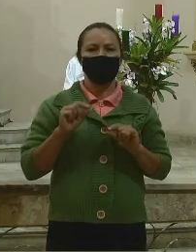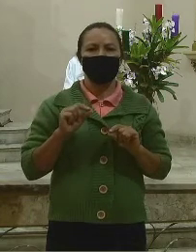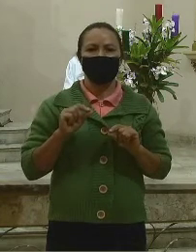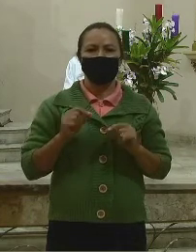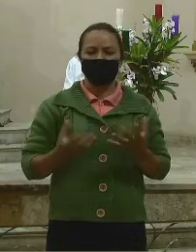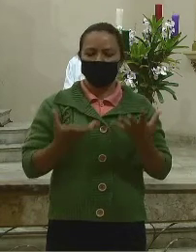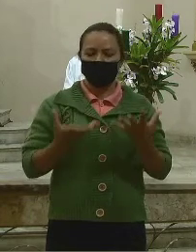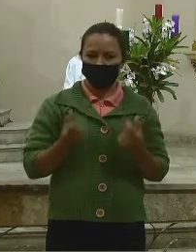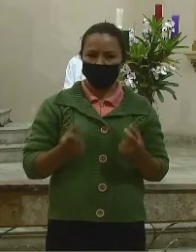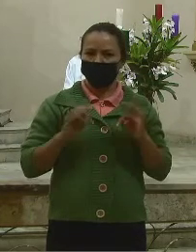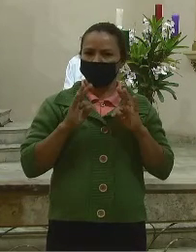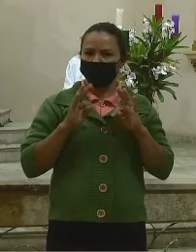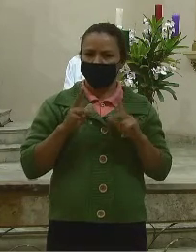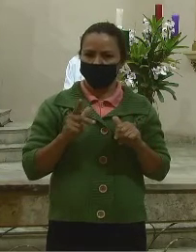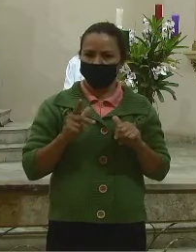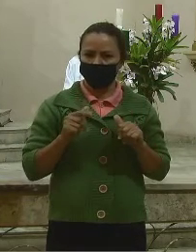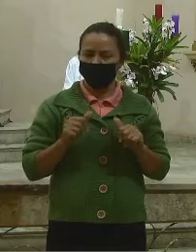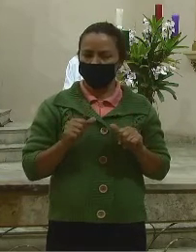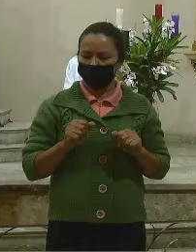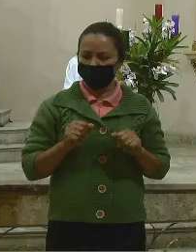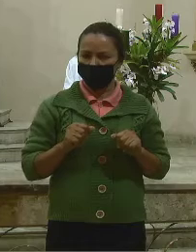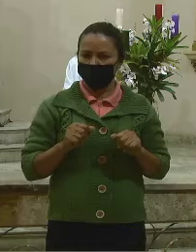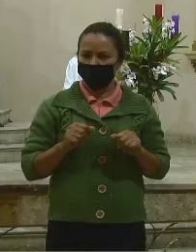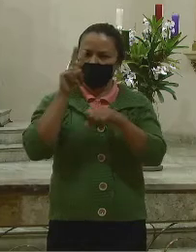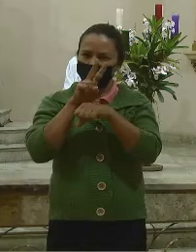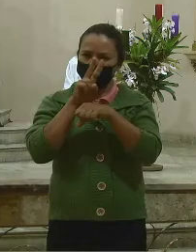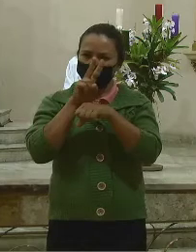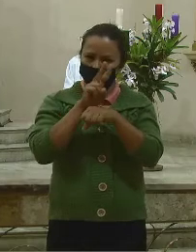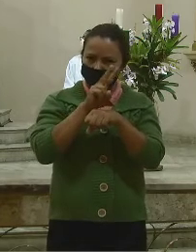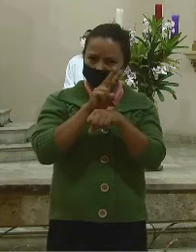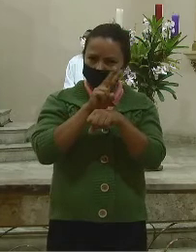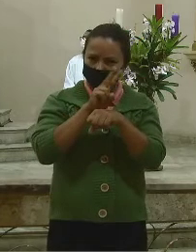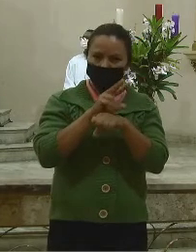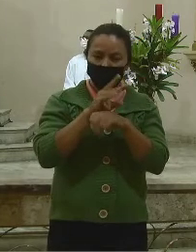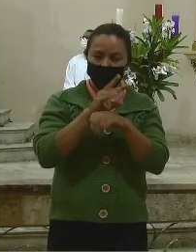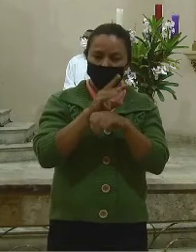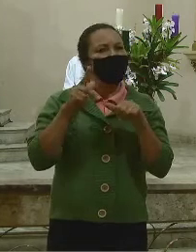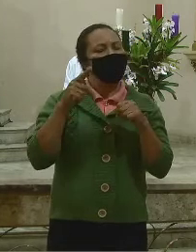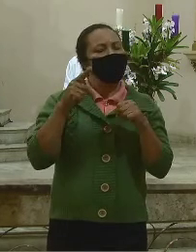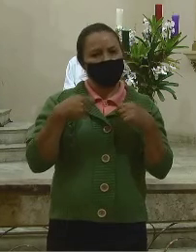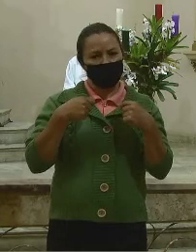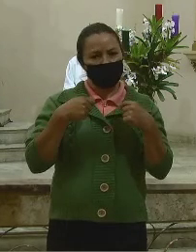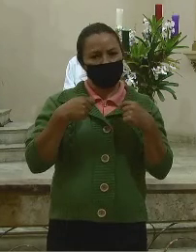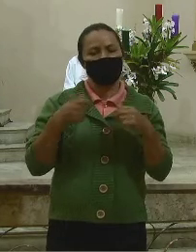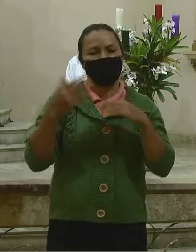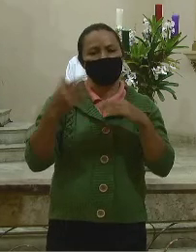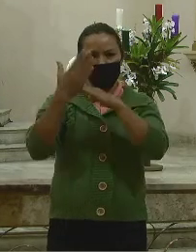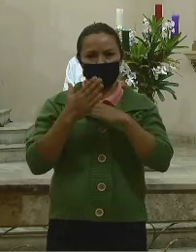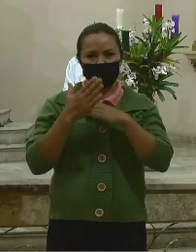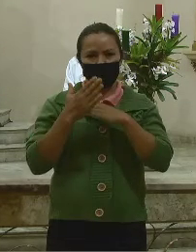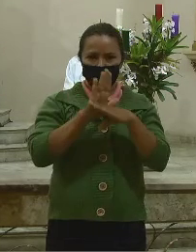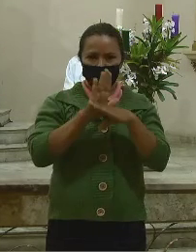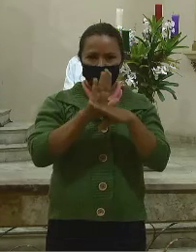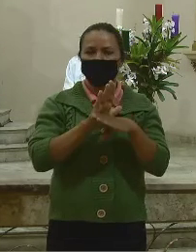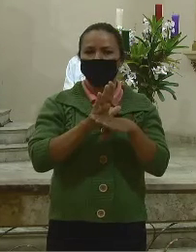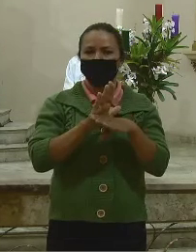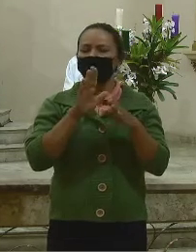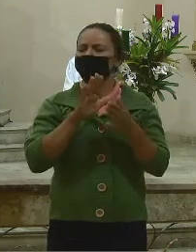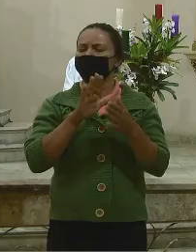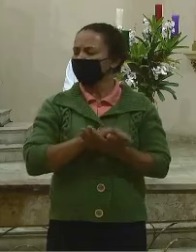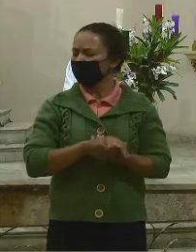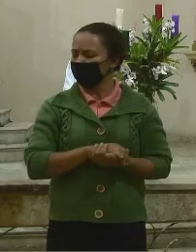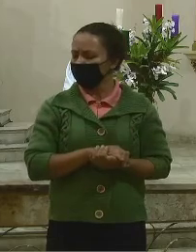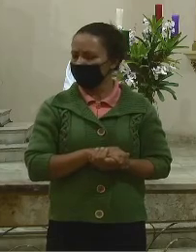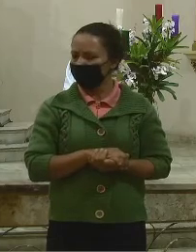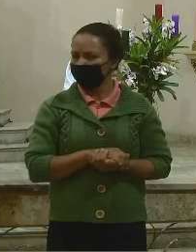acolher a todos, socorrendo primeiro os que mais necessitam. Deus não permita que tal